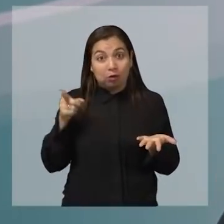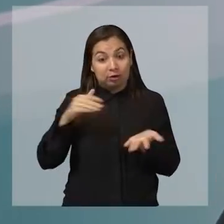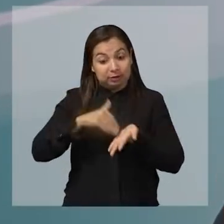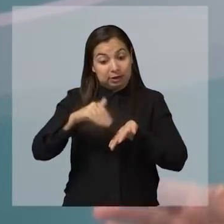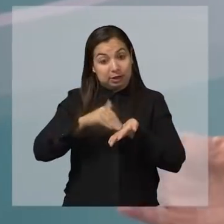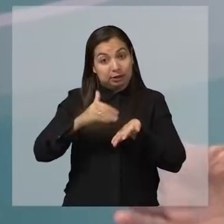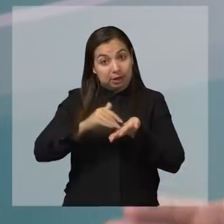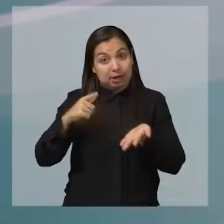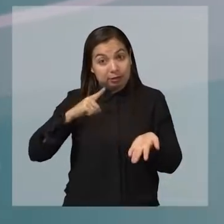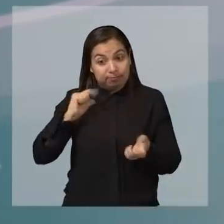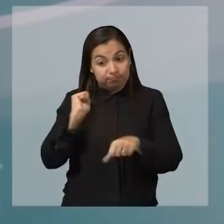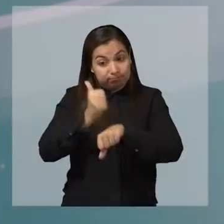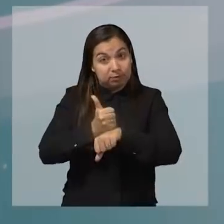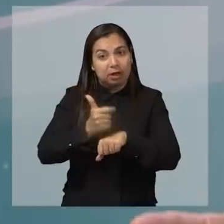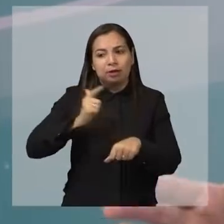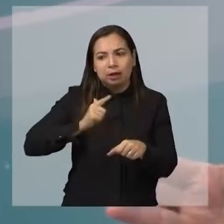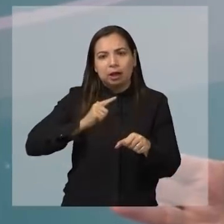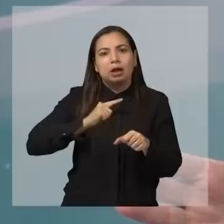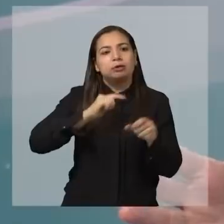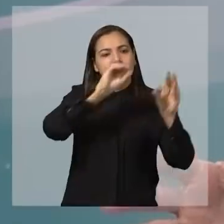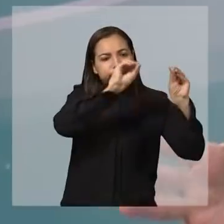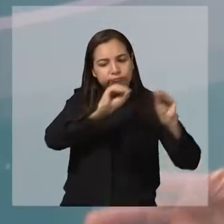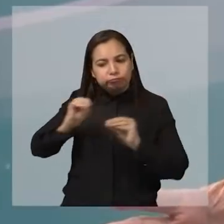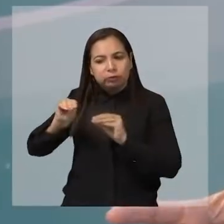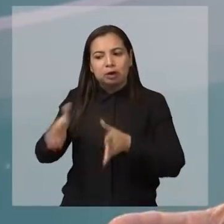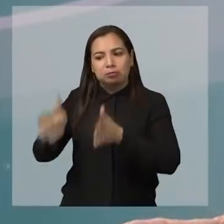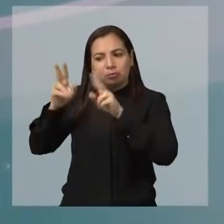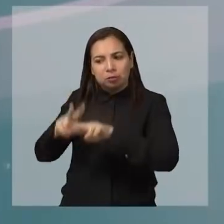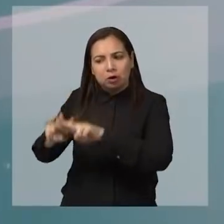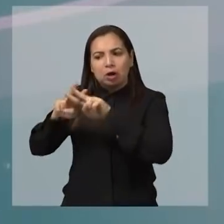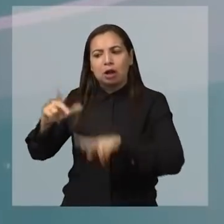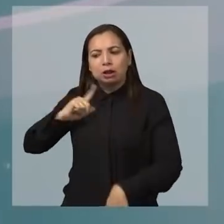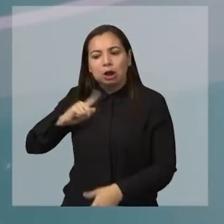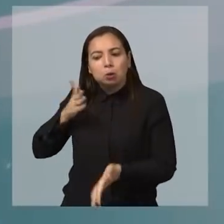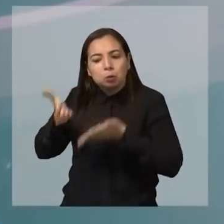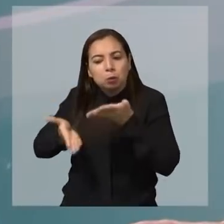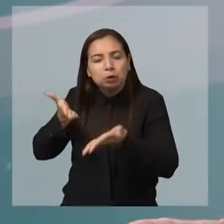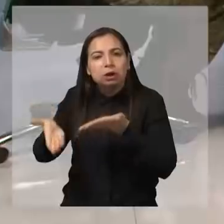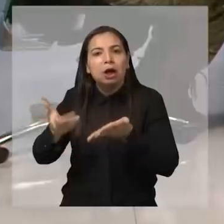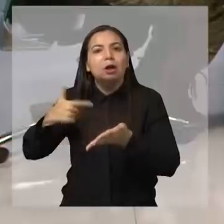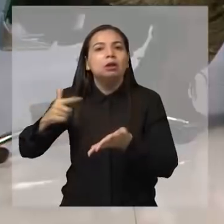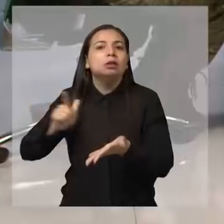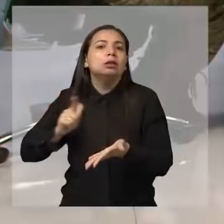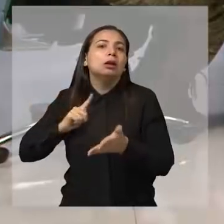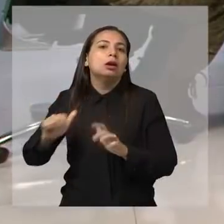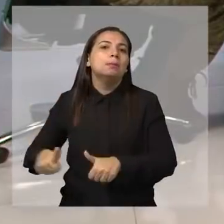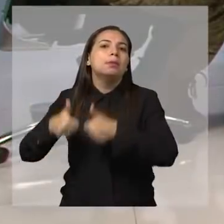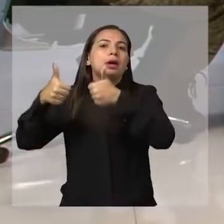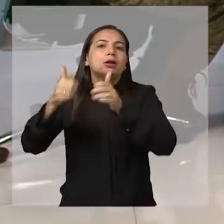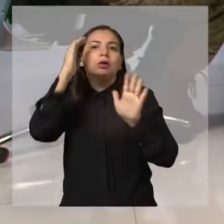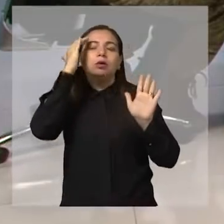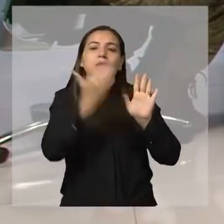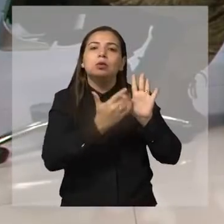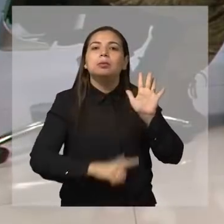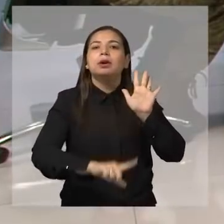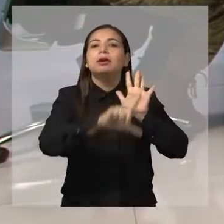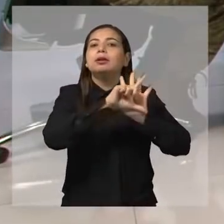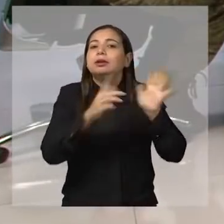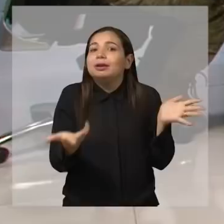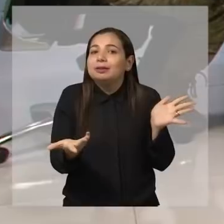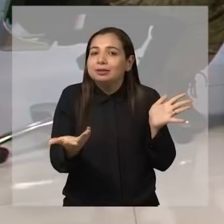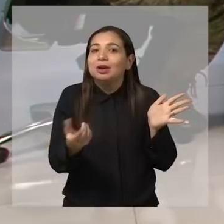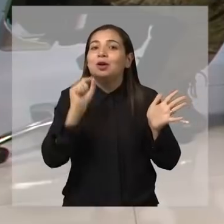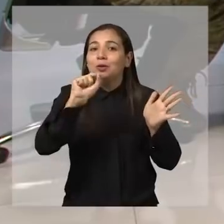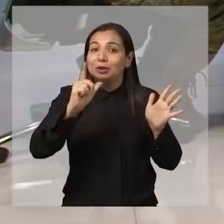bem tratado, está sendo cuidado, não é? Conforme a obrigação do Estado. Mas cumprindo a lei. Mas cumprindo normas,